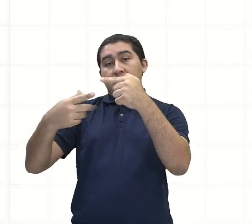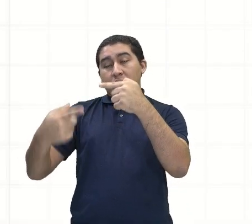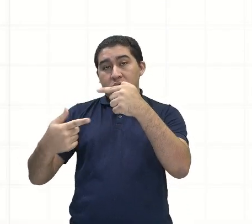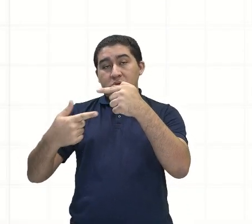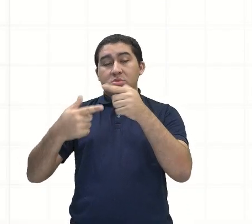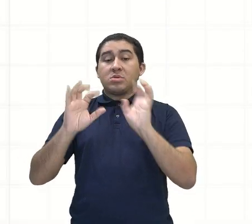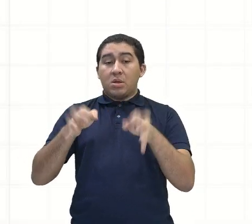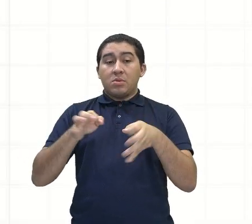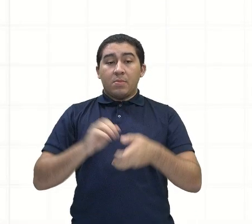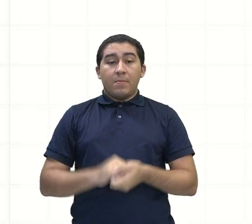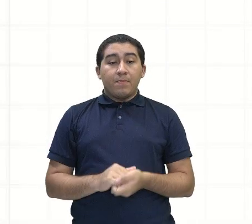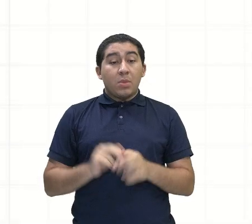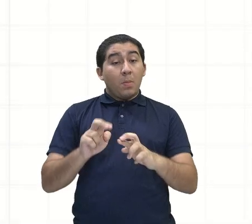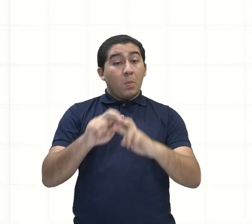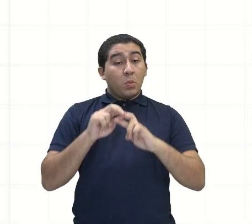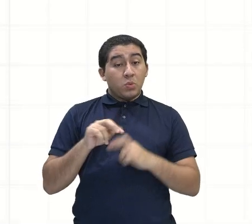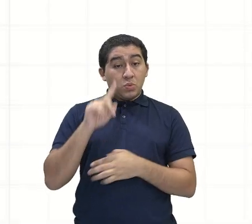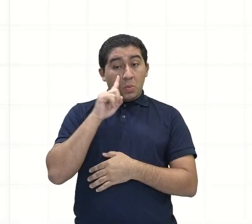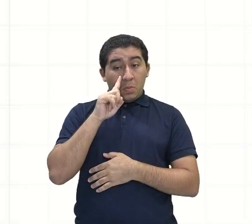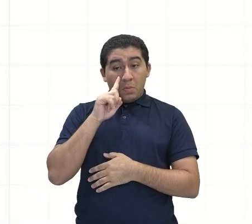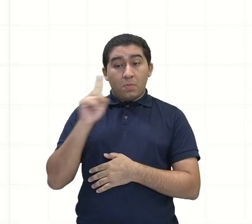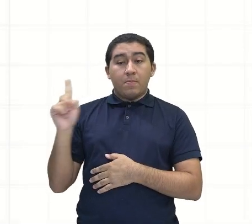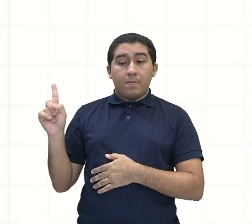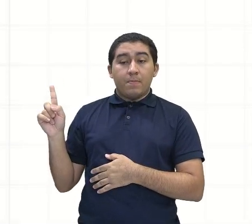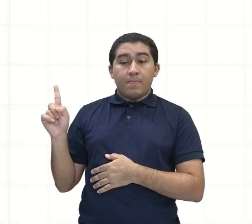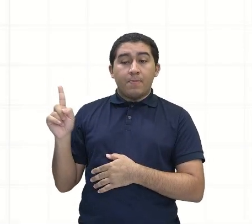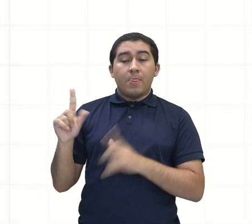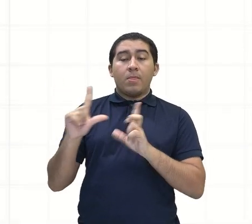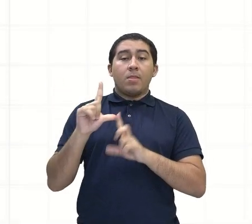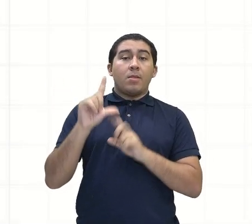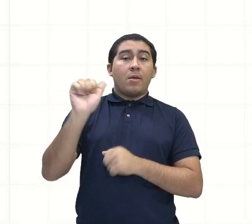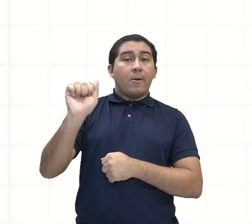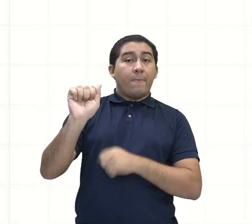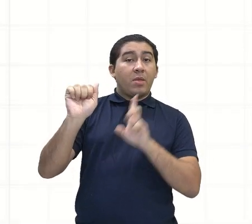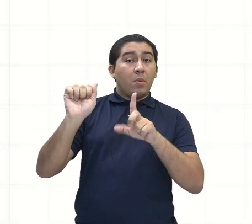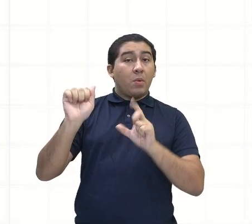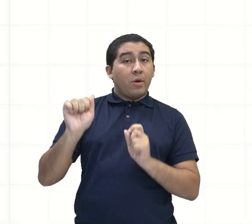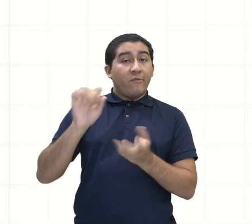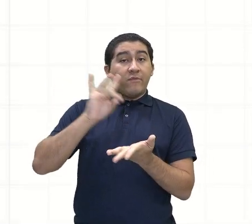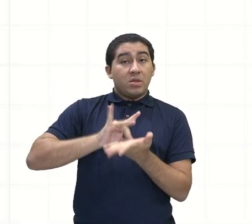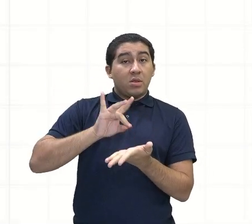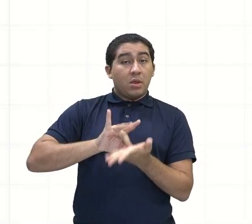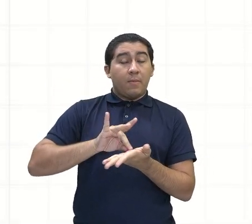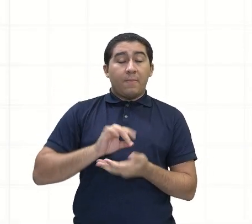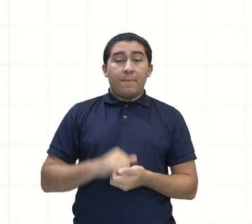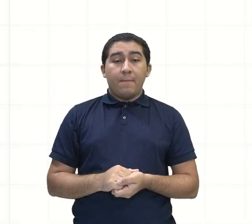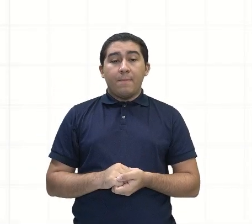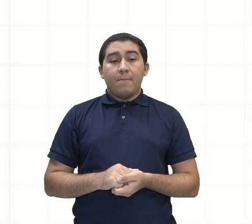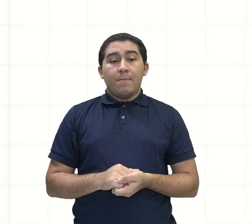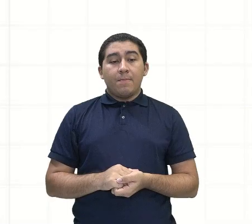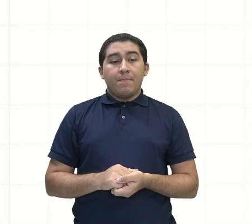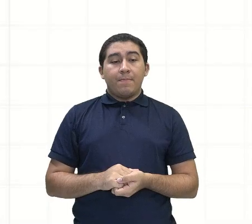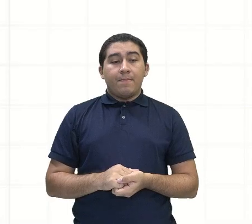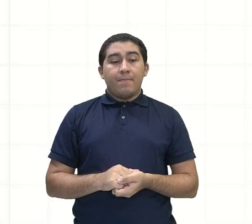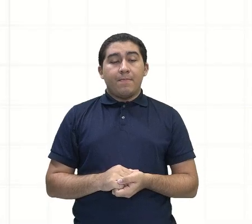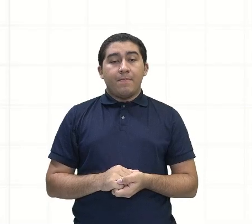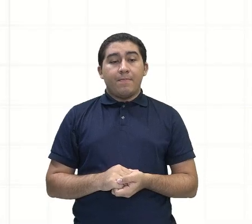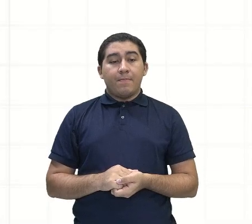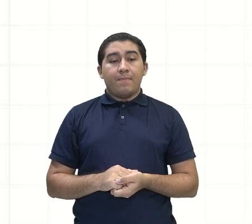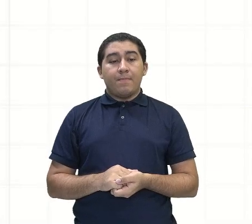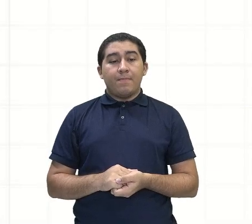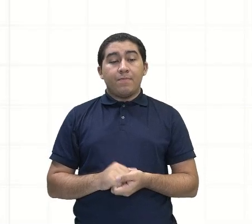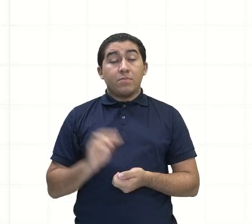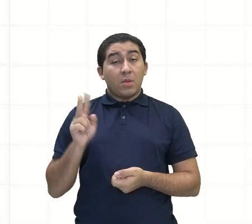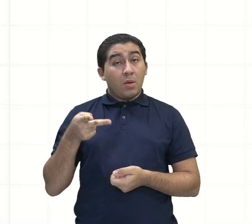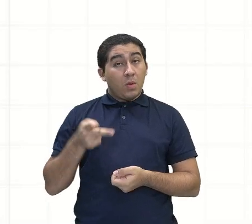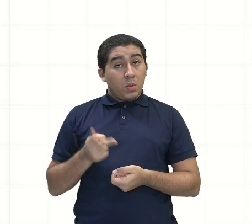32. Então, nesse caso aqui, a letra A, ela é verdadeira, tá bom? E assim a gente